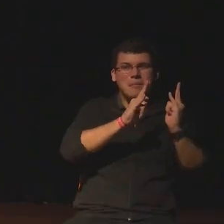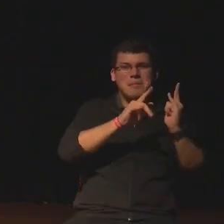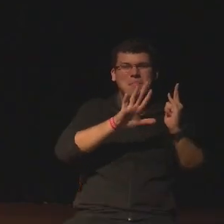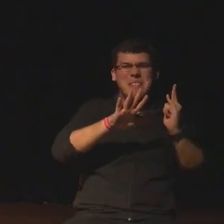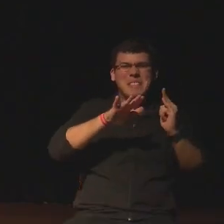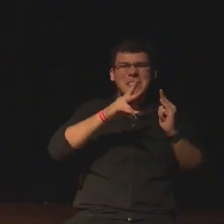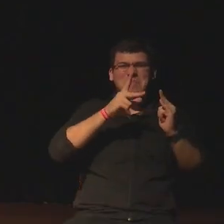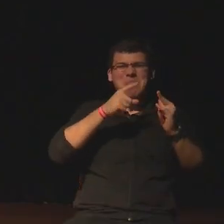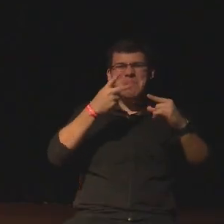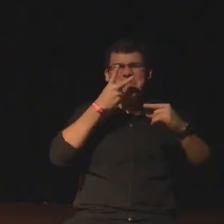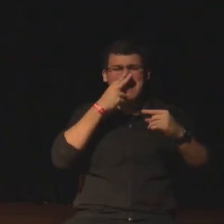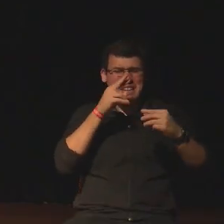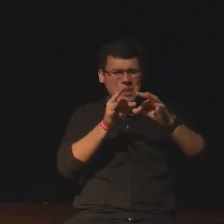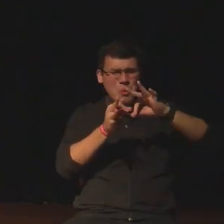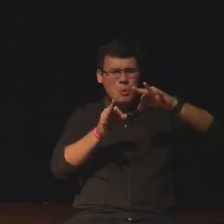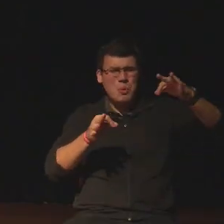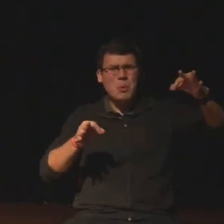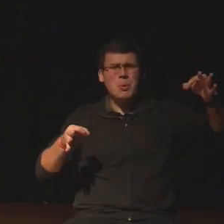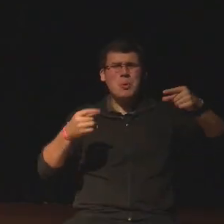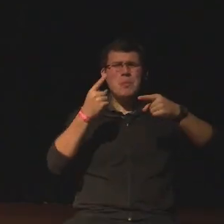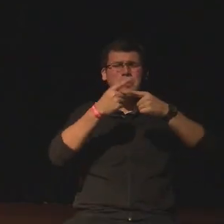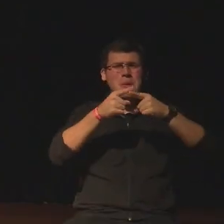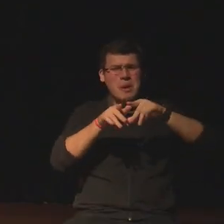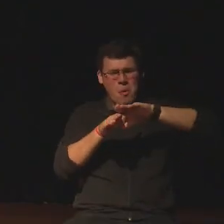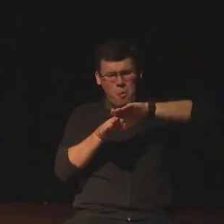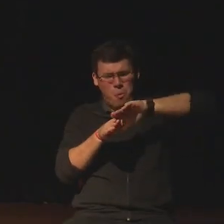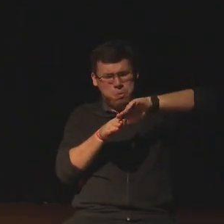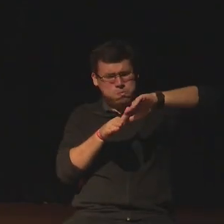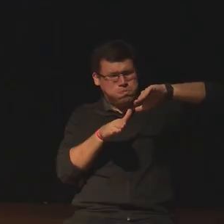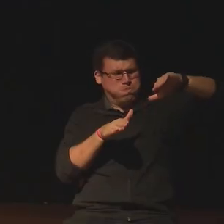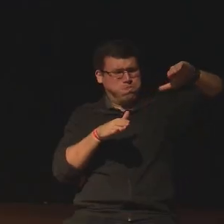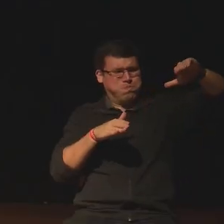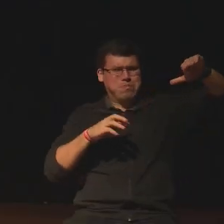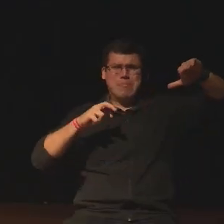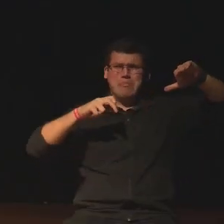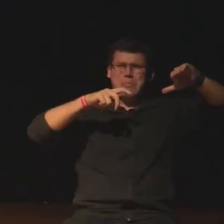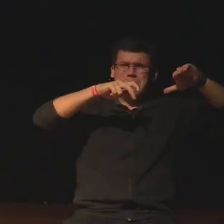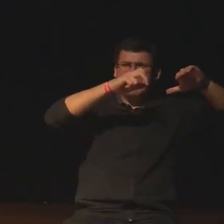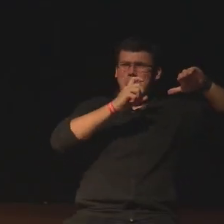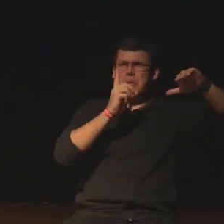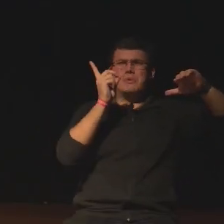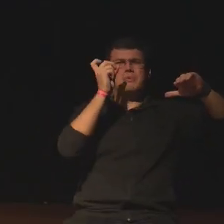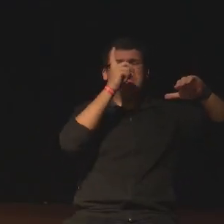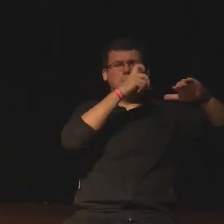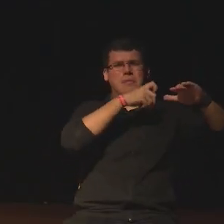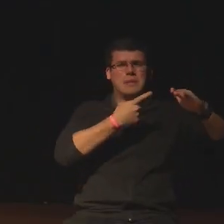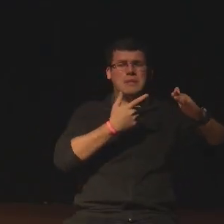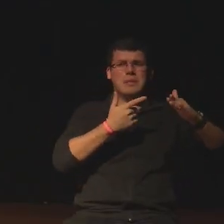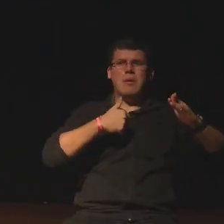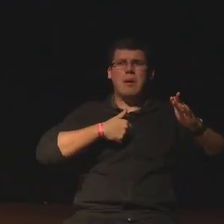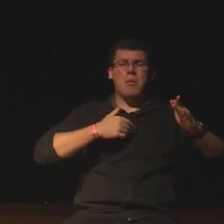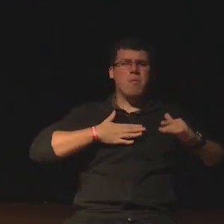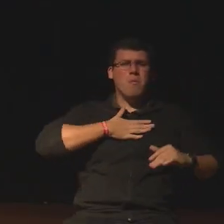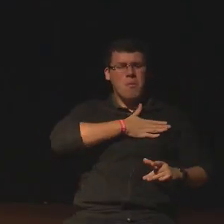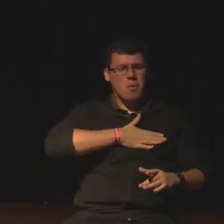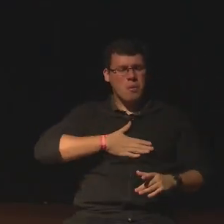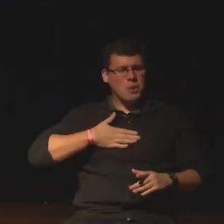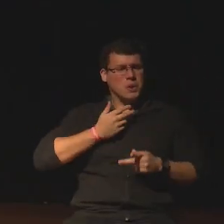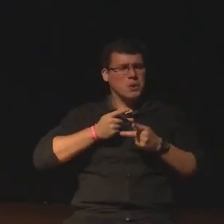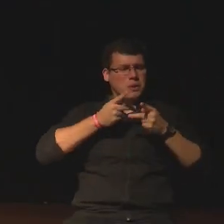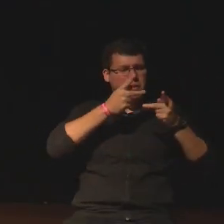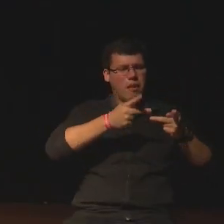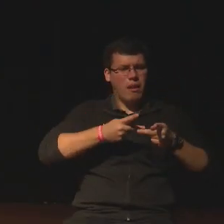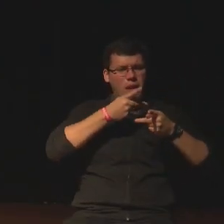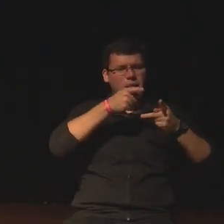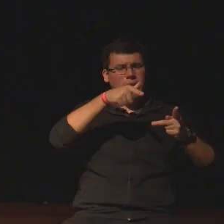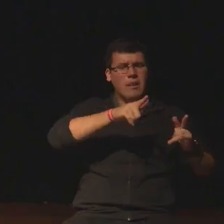e às vezes quando eu frequento muito o MASP, às vezes eu moro aqui na 9 de julho com a 14 bis. Então,